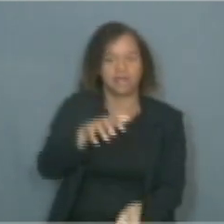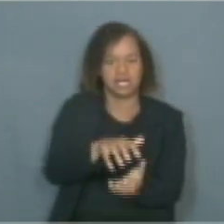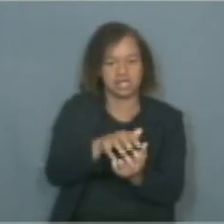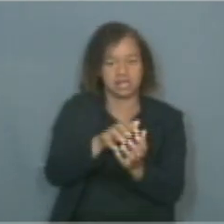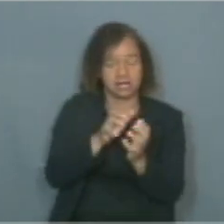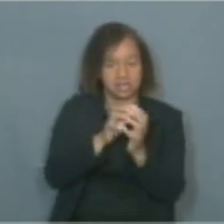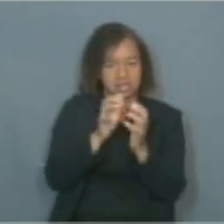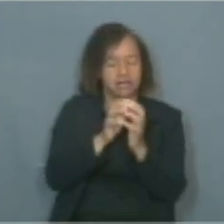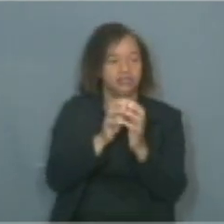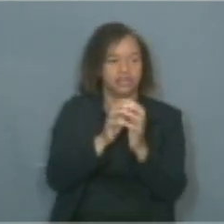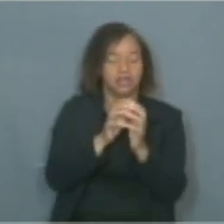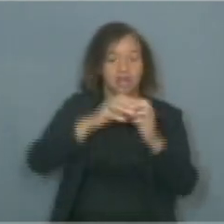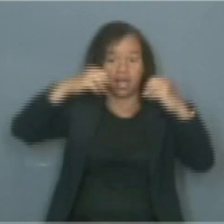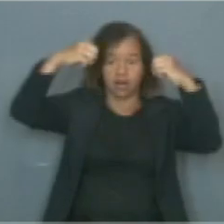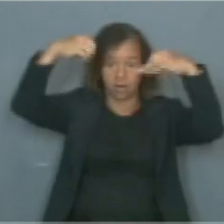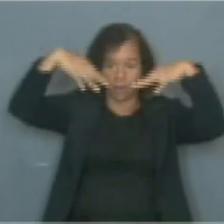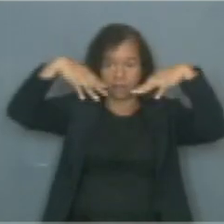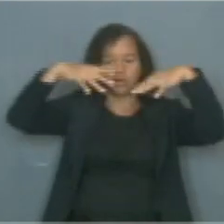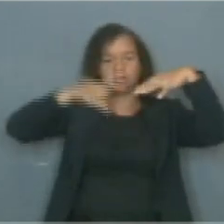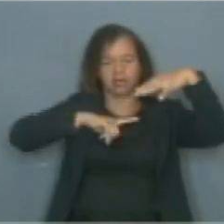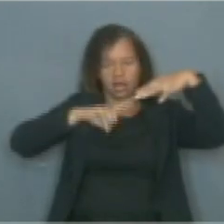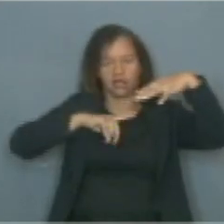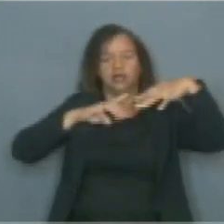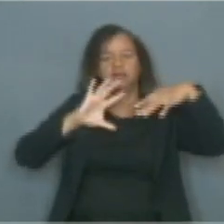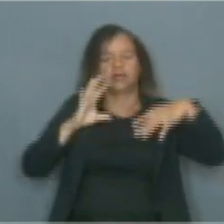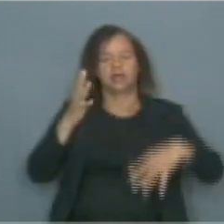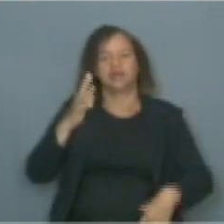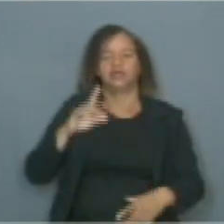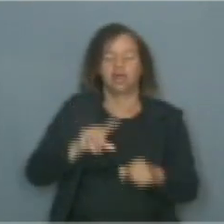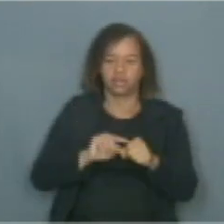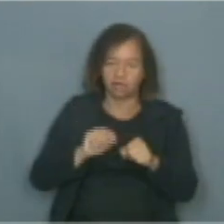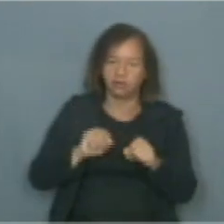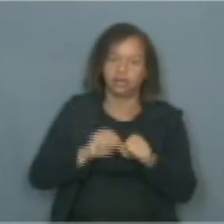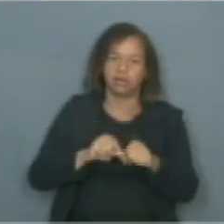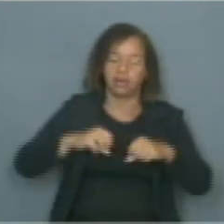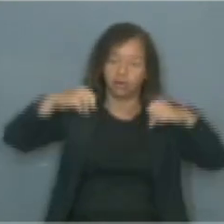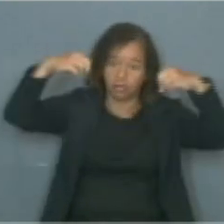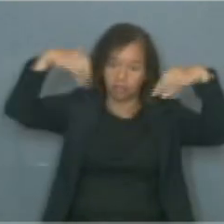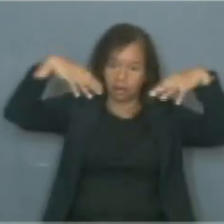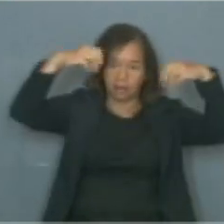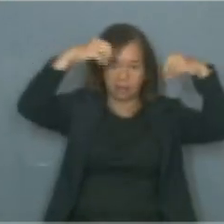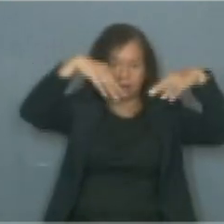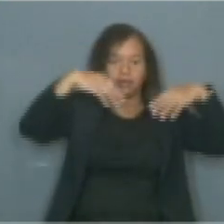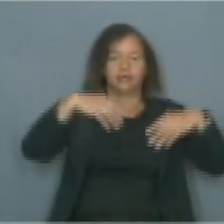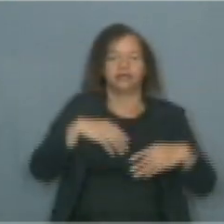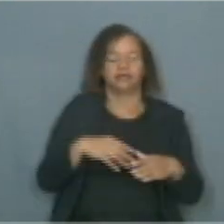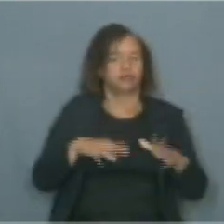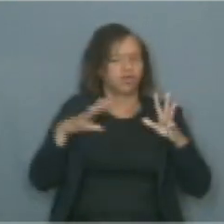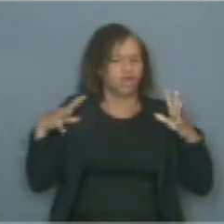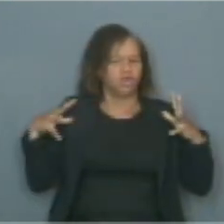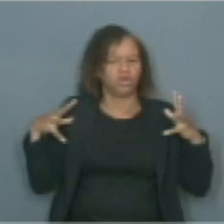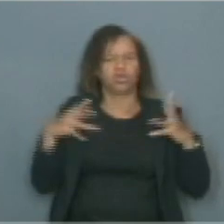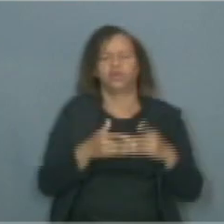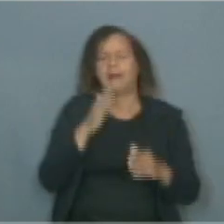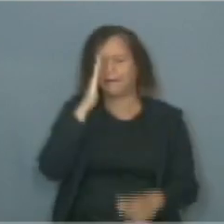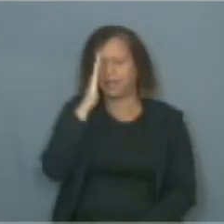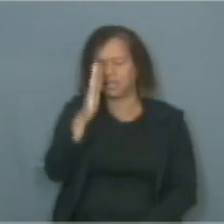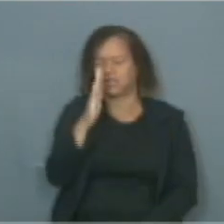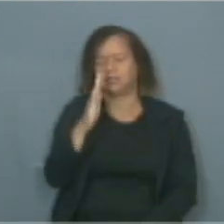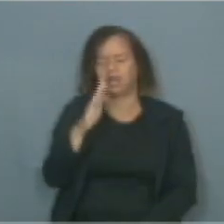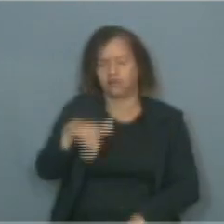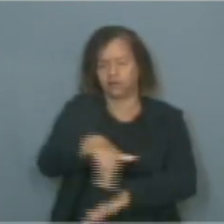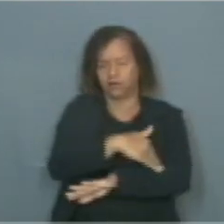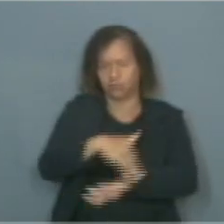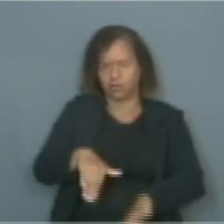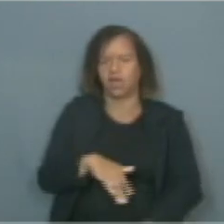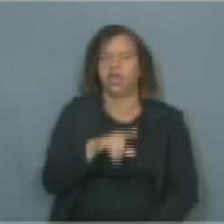ver, para além da iluminação que já existe, nós estamos tendo um reforço na iluminação vertical em todas as principais avenidas, e